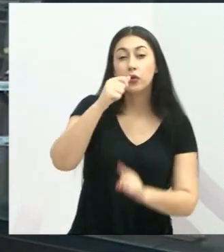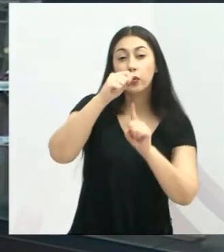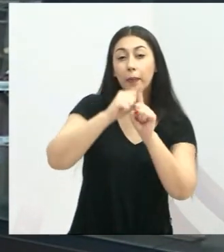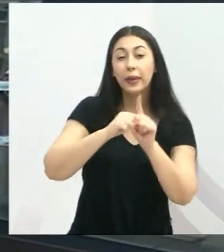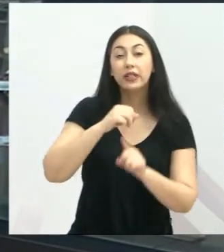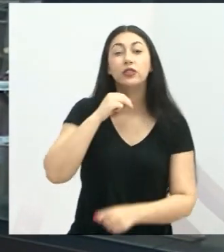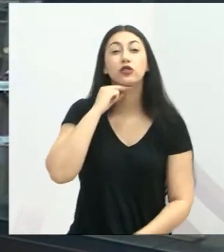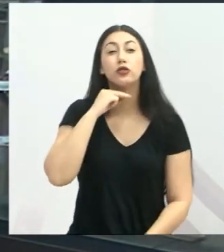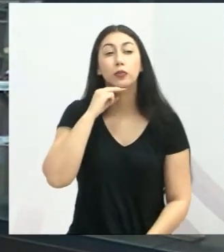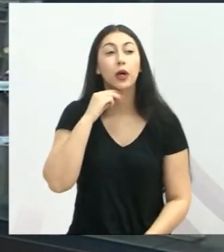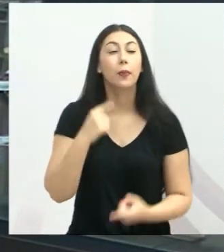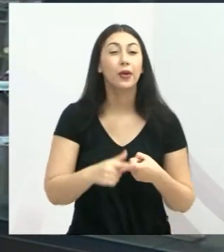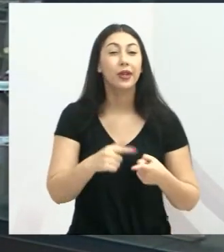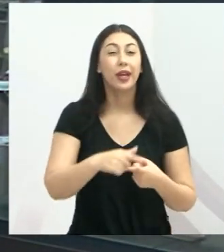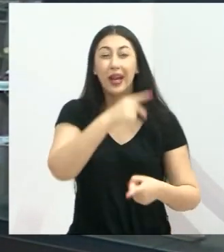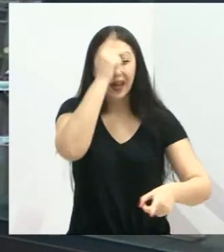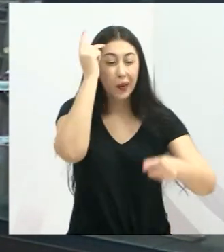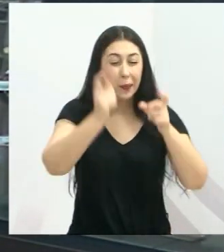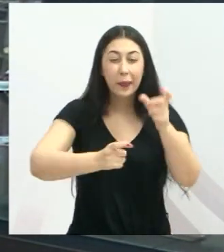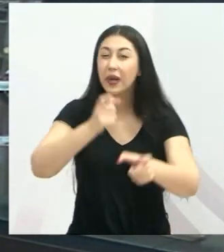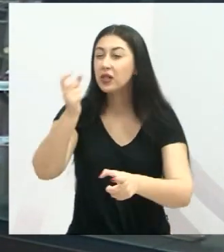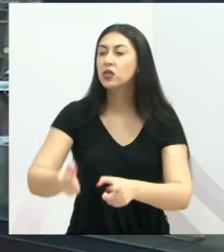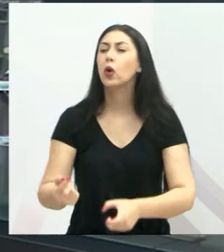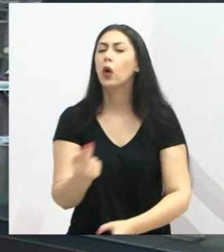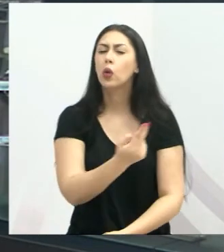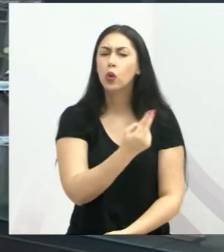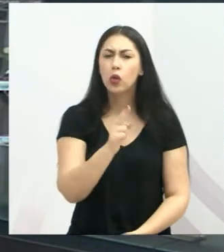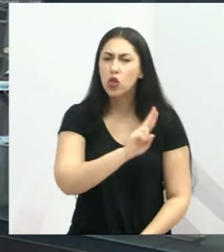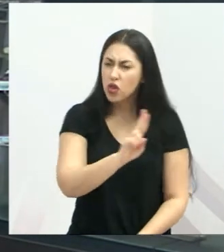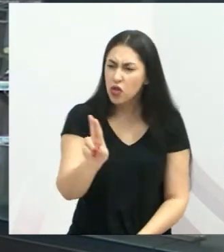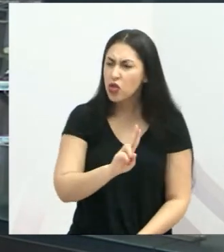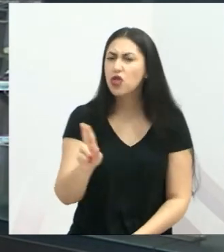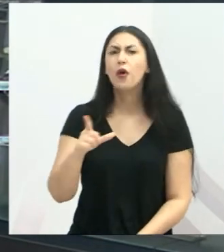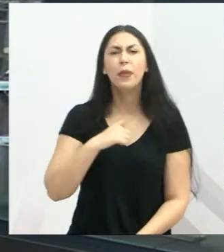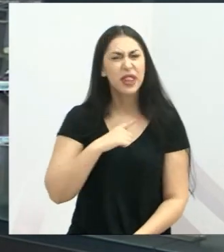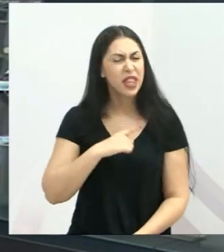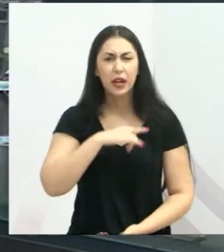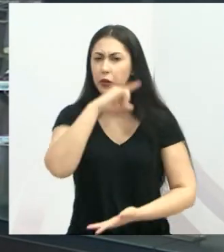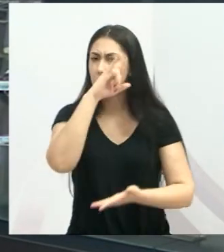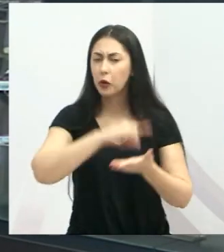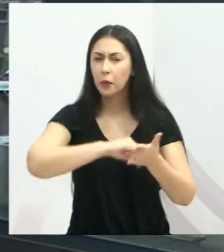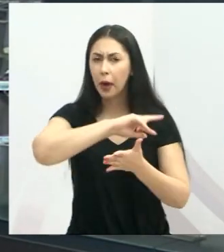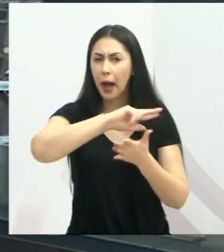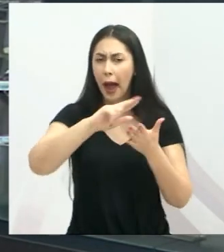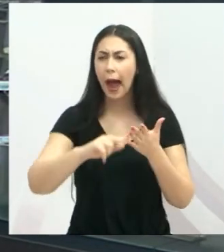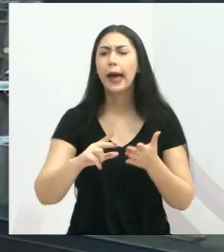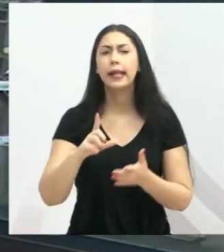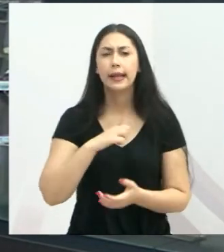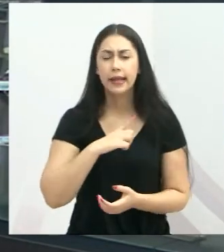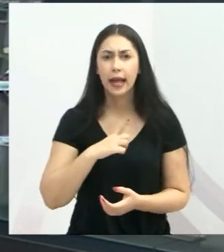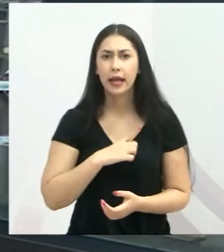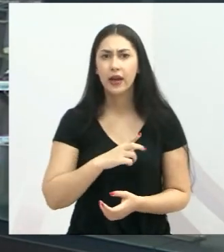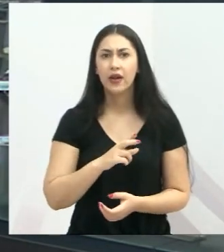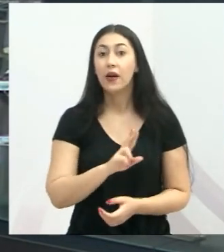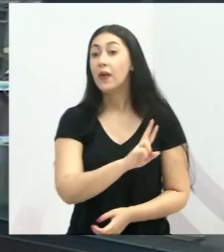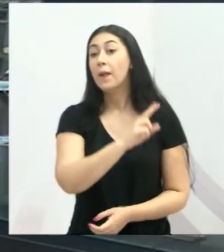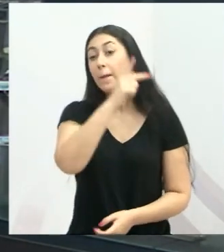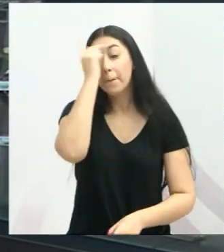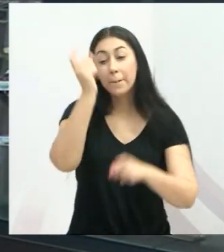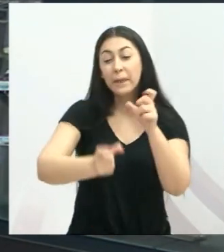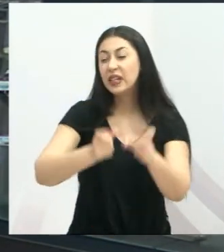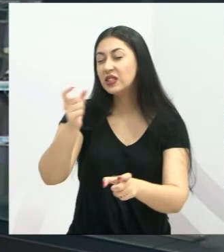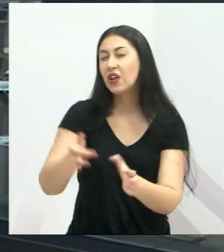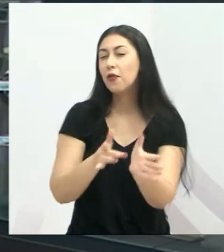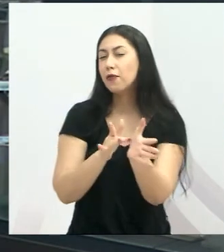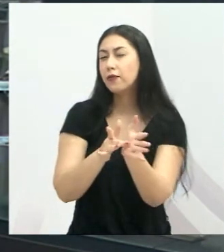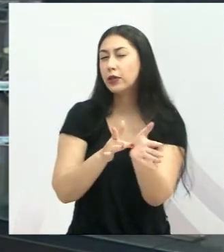vários relatos. Pessoas que eu tenho nome completo, RG, CPF, não são pessoas fictícias, são